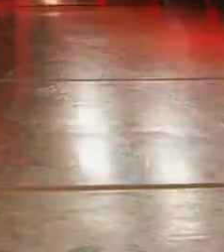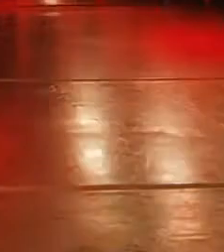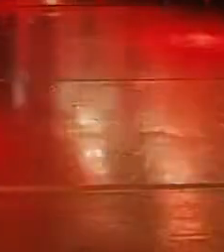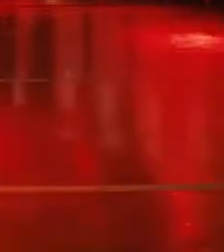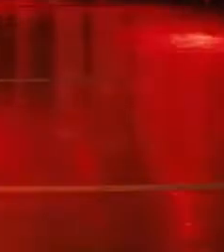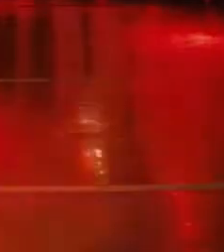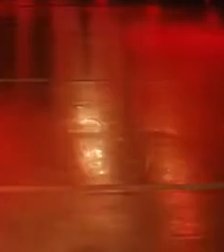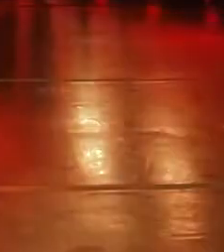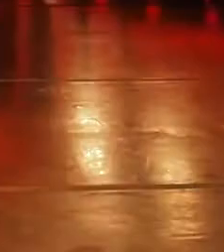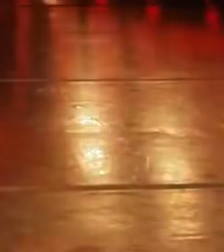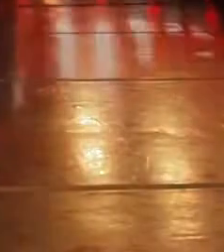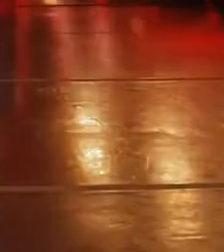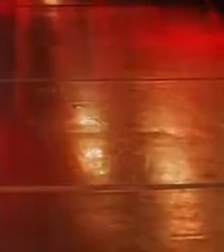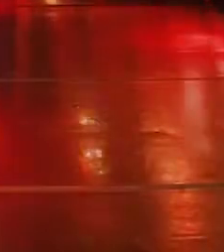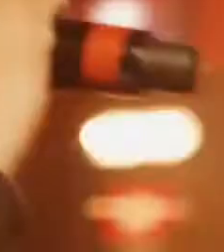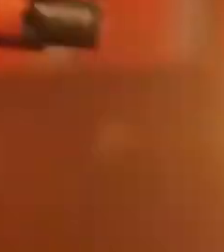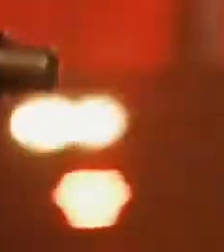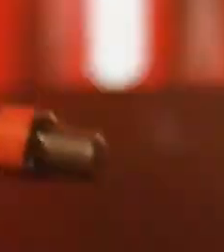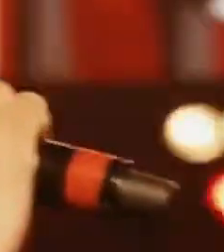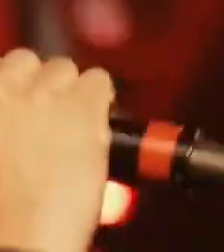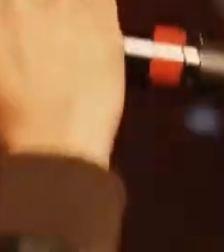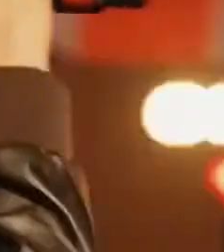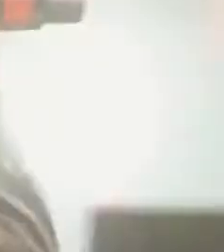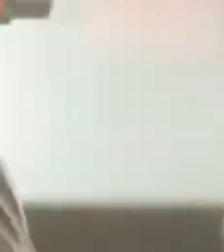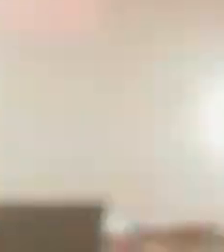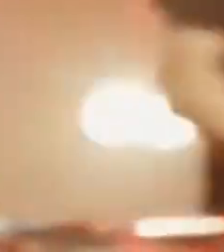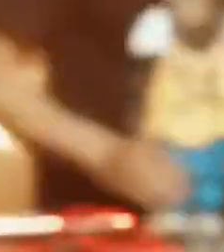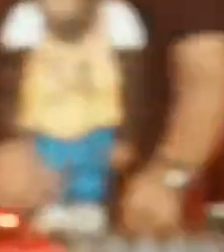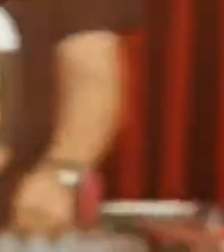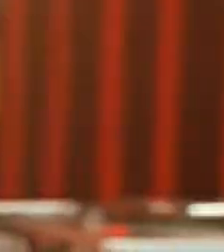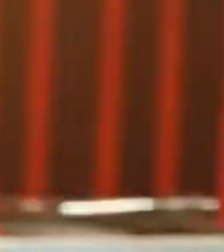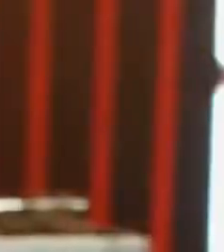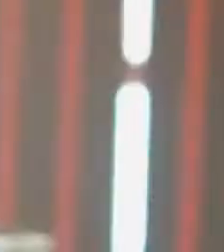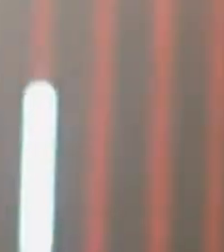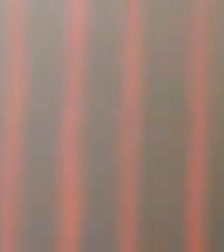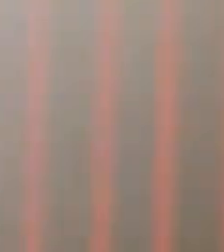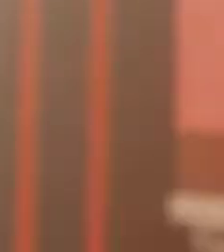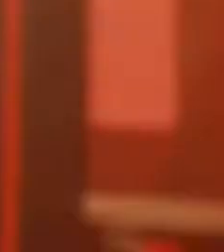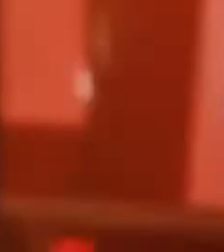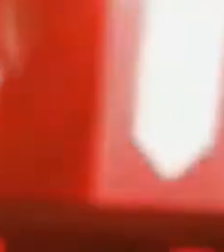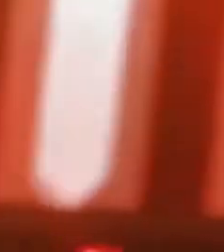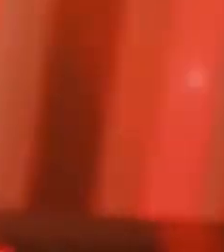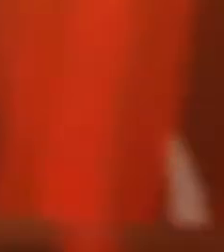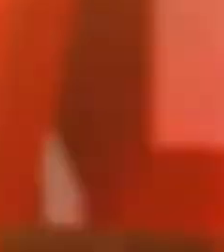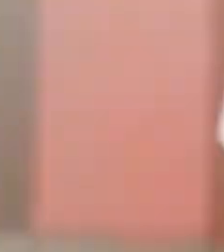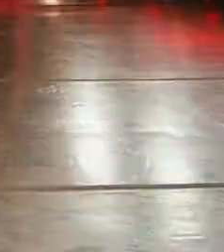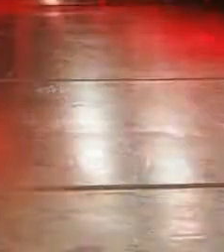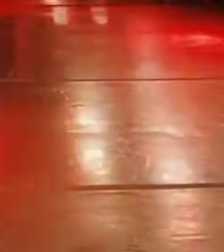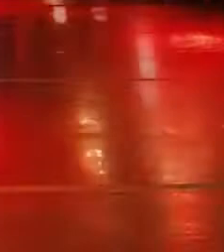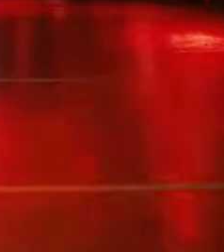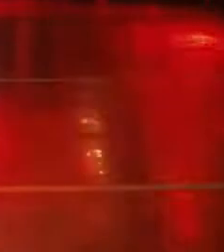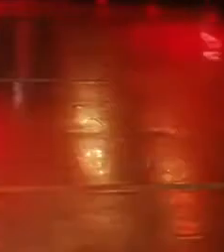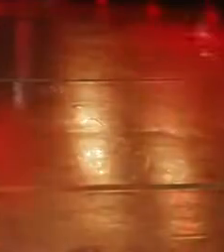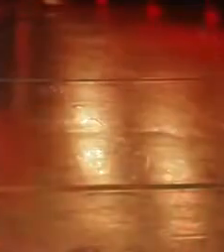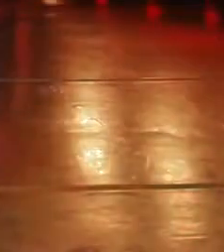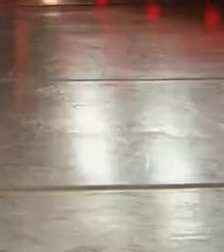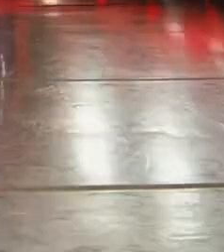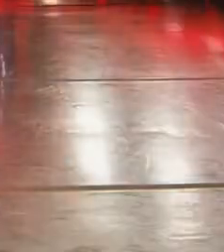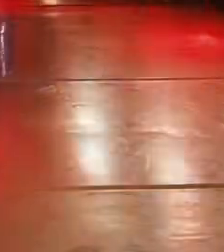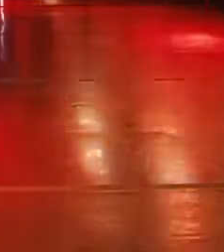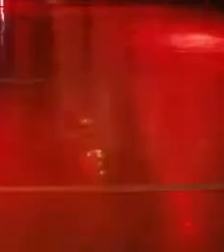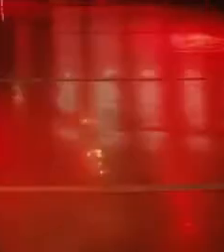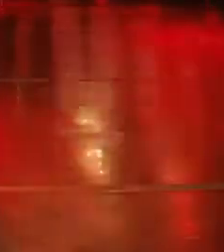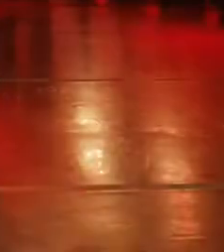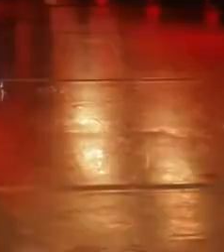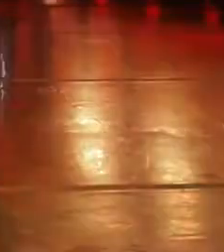Sou função, sou função, sou função. Bixiga é nóis, moro? DJ